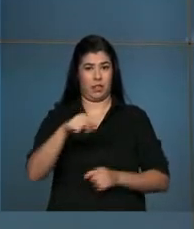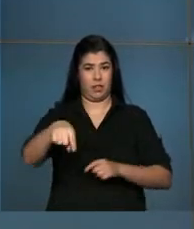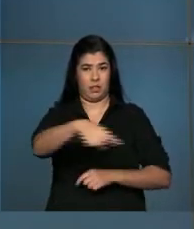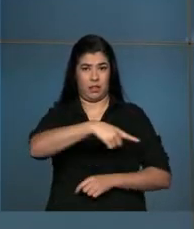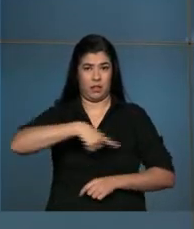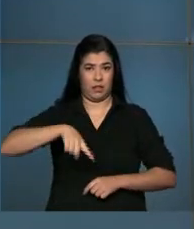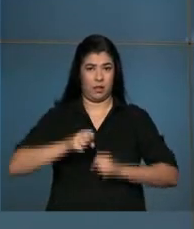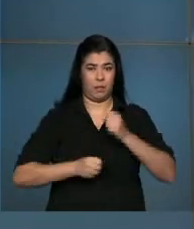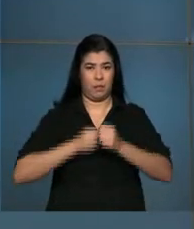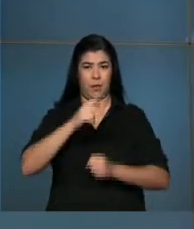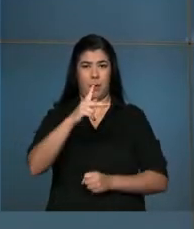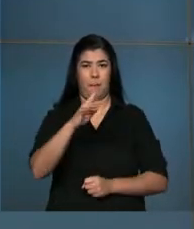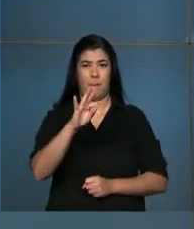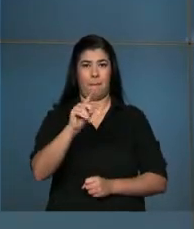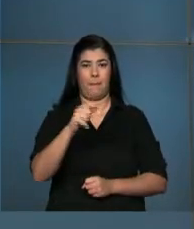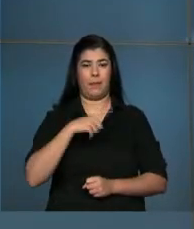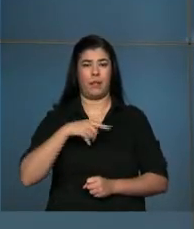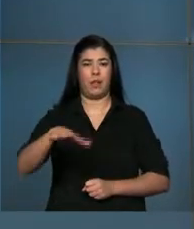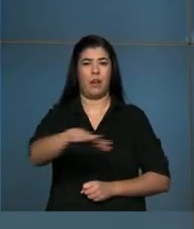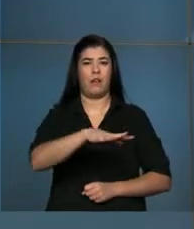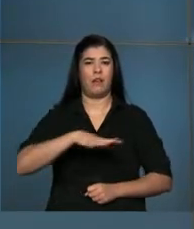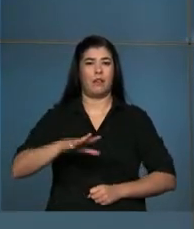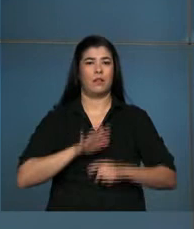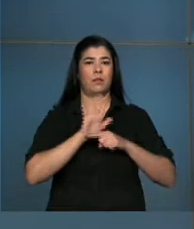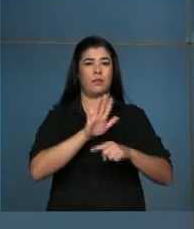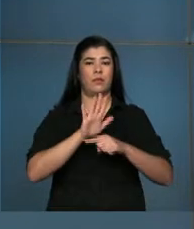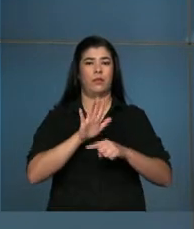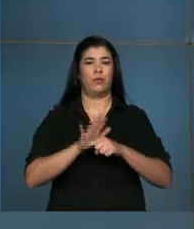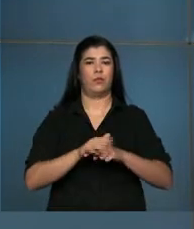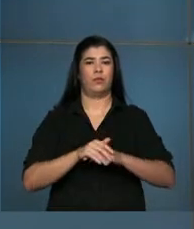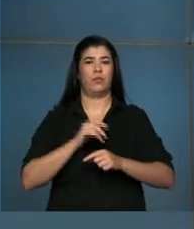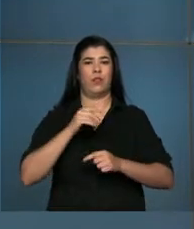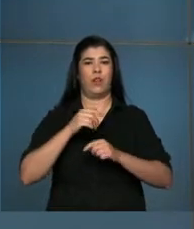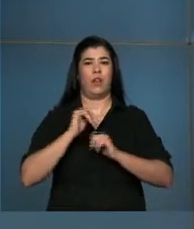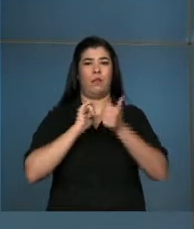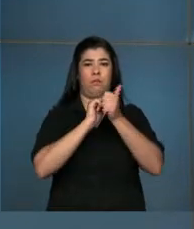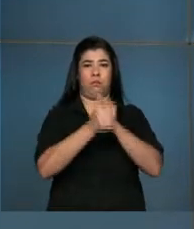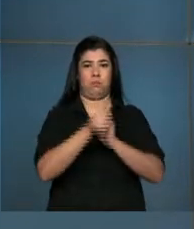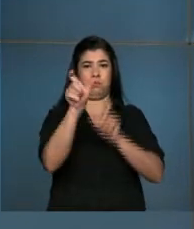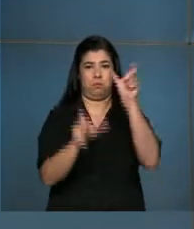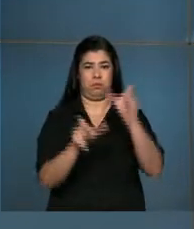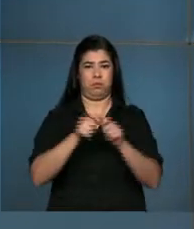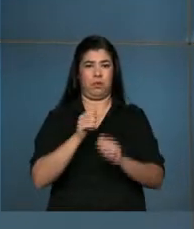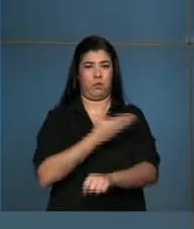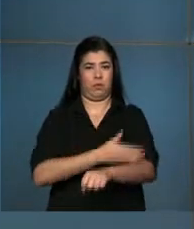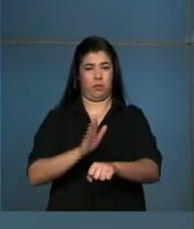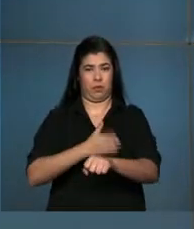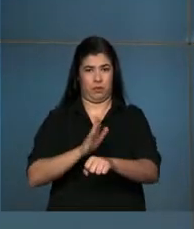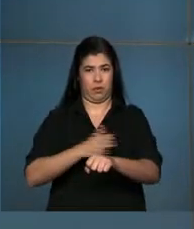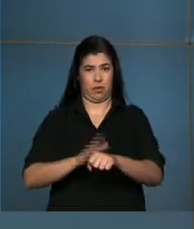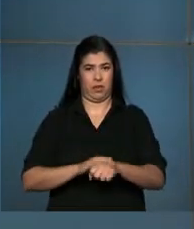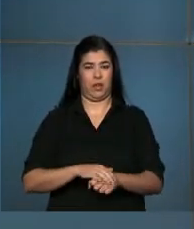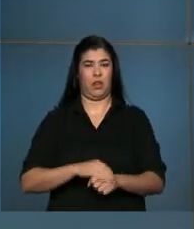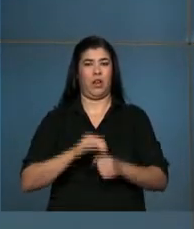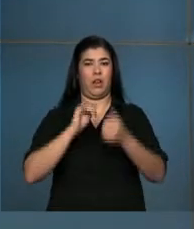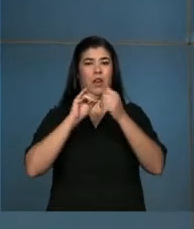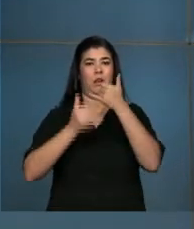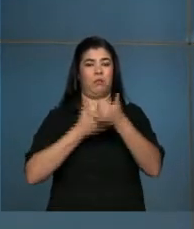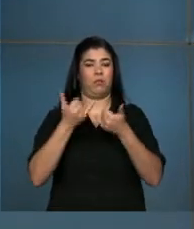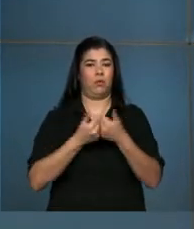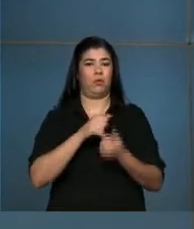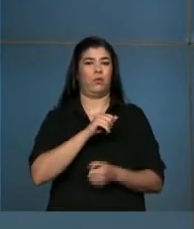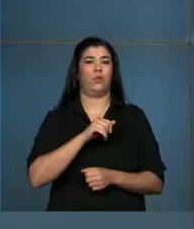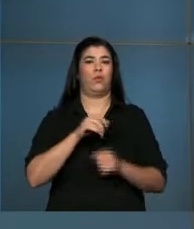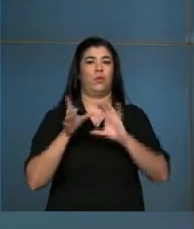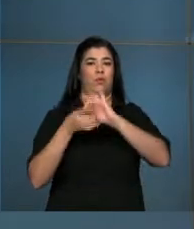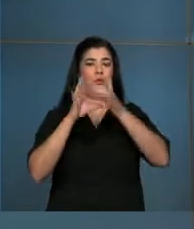entregues no país. São espaços para ajudar atletas a treinarem para os Jogos Rio 2016. Nossa equipe foi conhecer uma delas em São